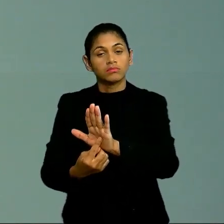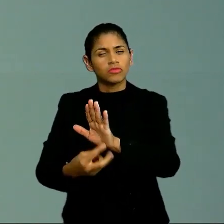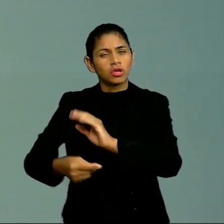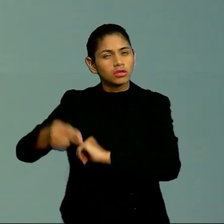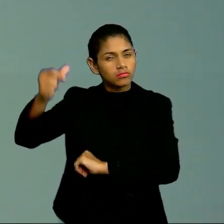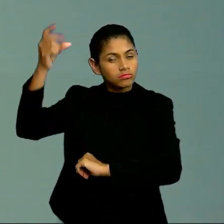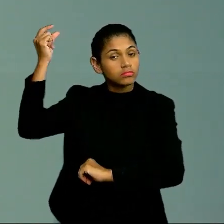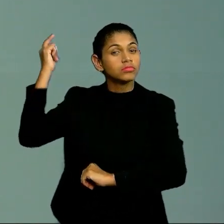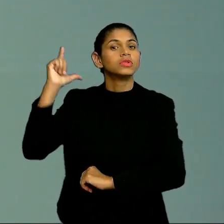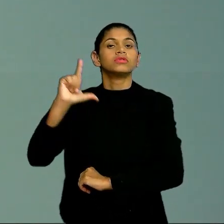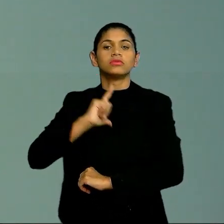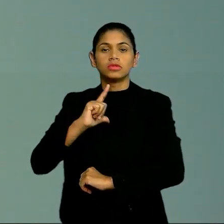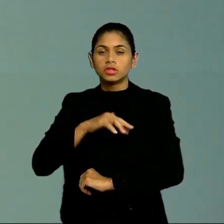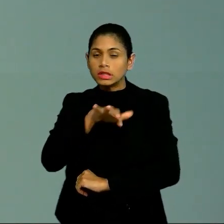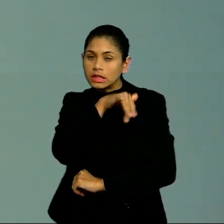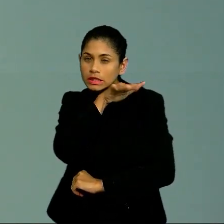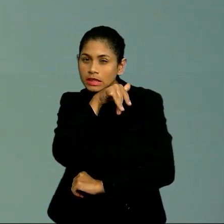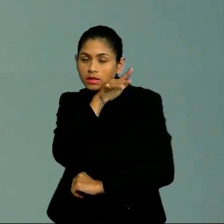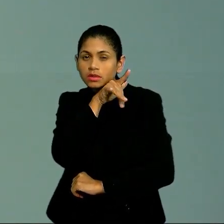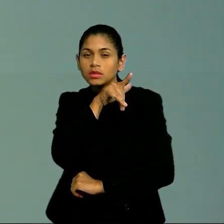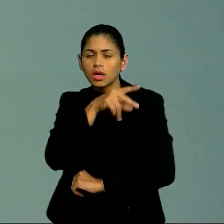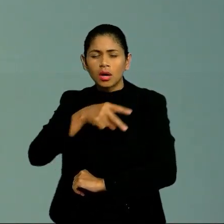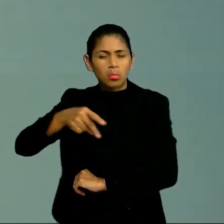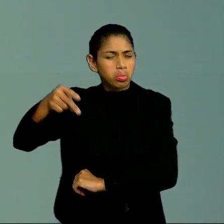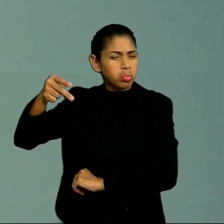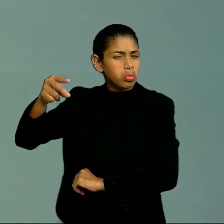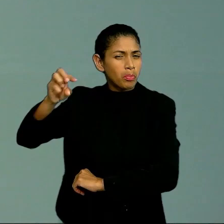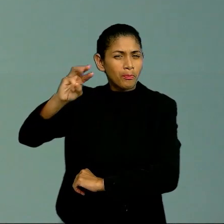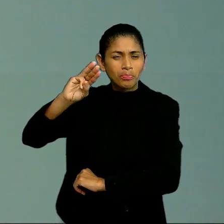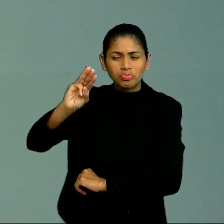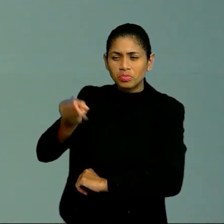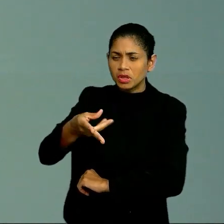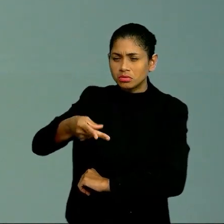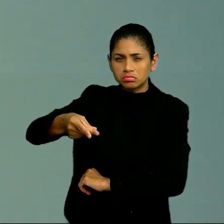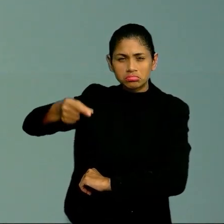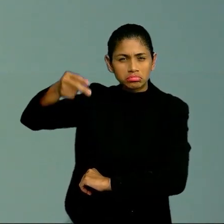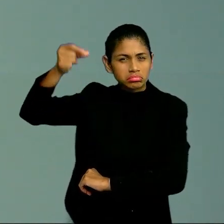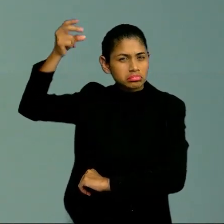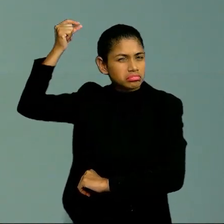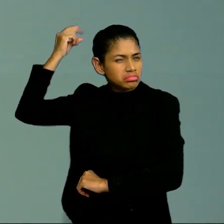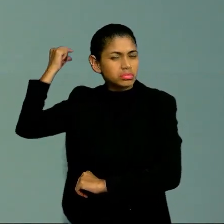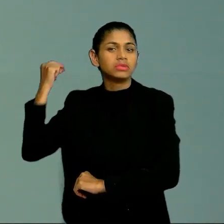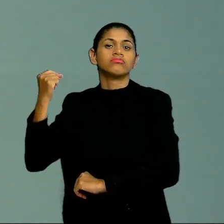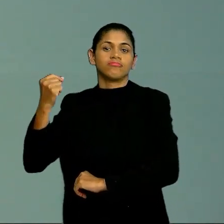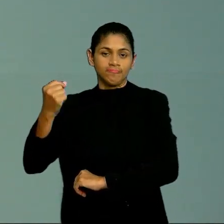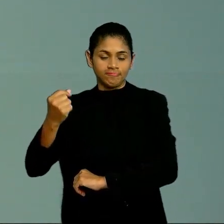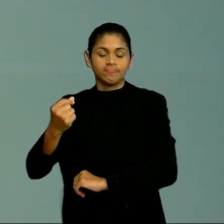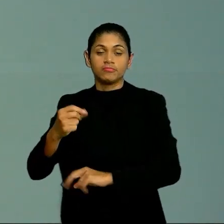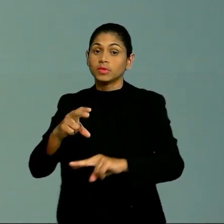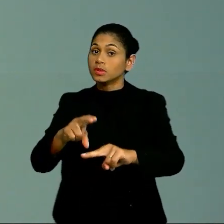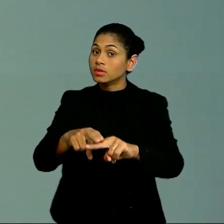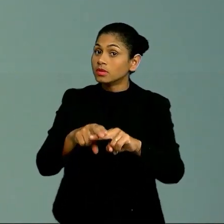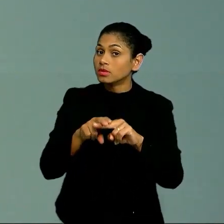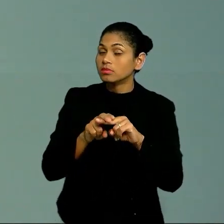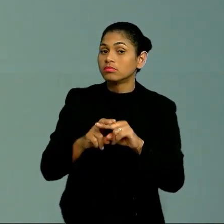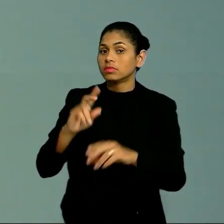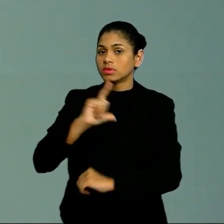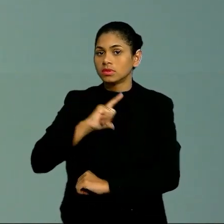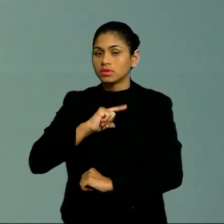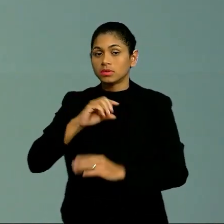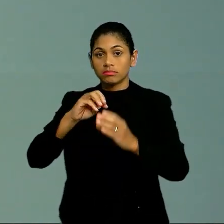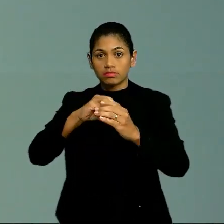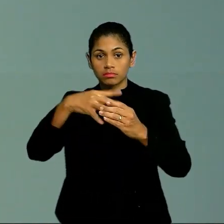existiam animais em milhões de anos que são totalmente diferentes de hoje. Porém, eles possuem